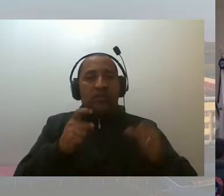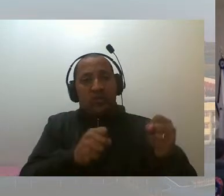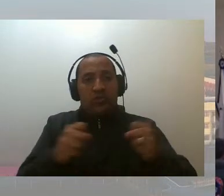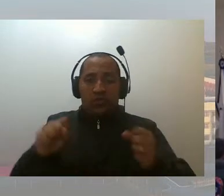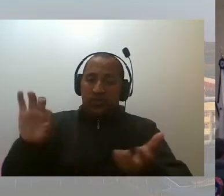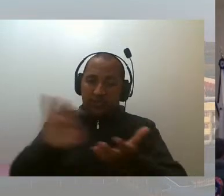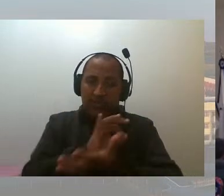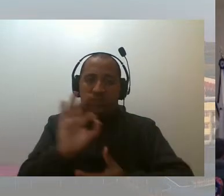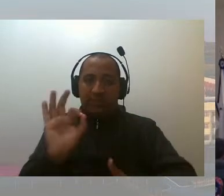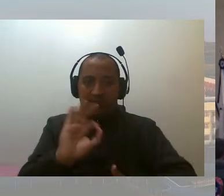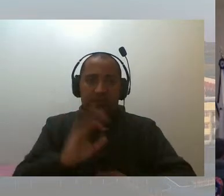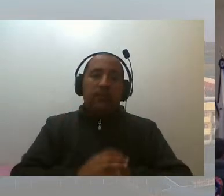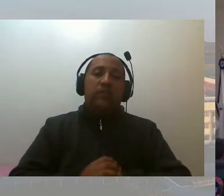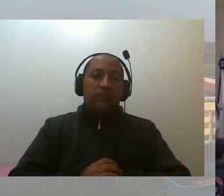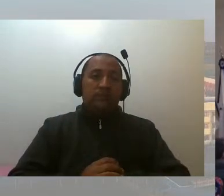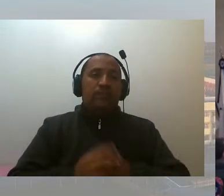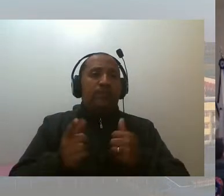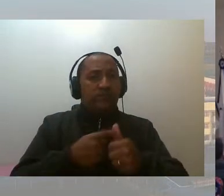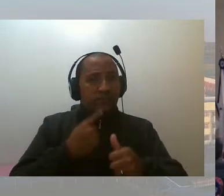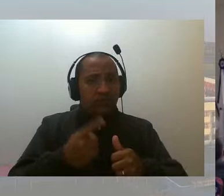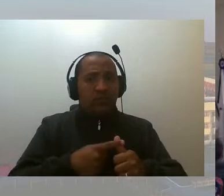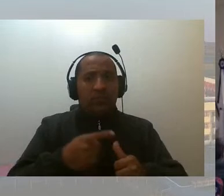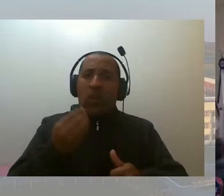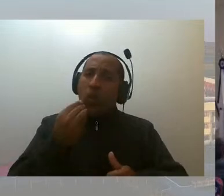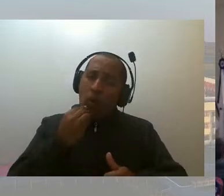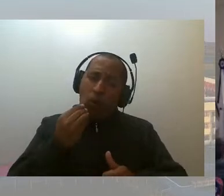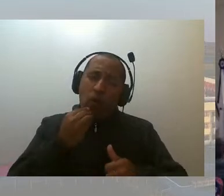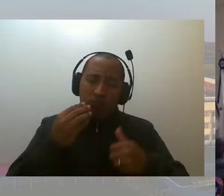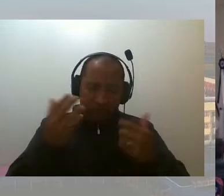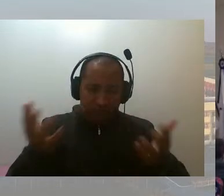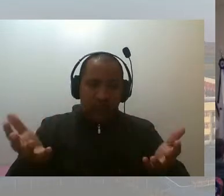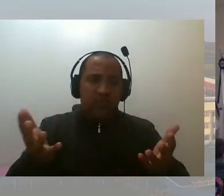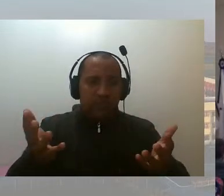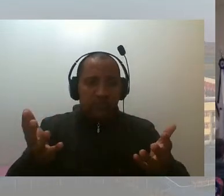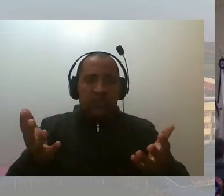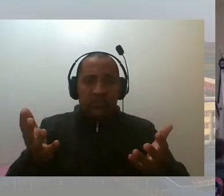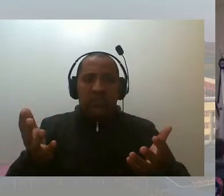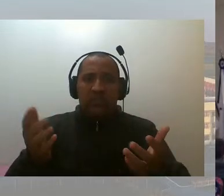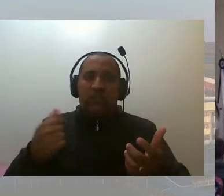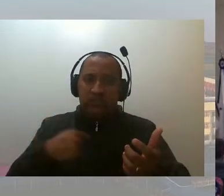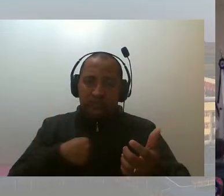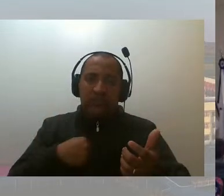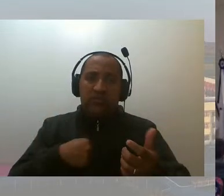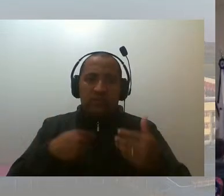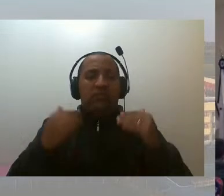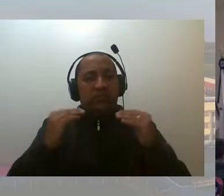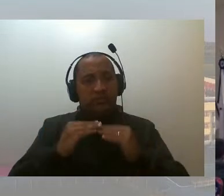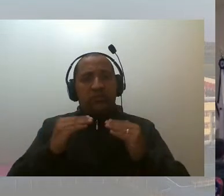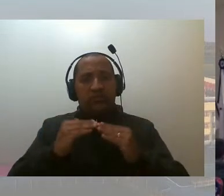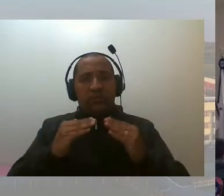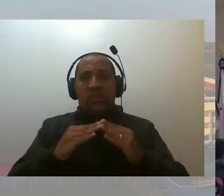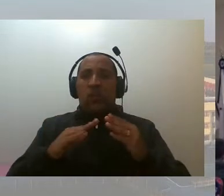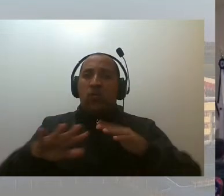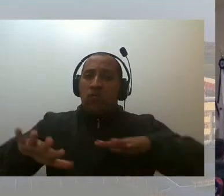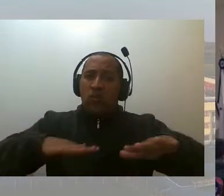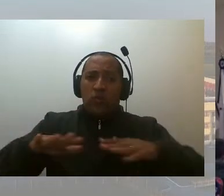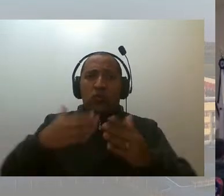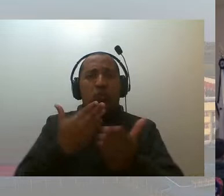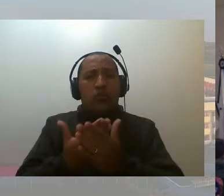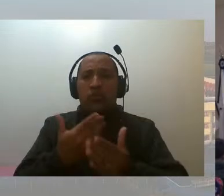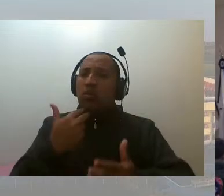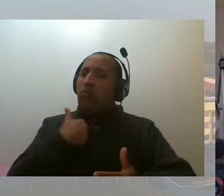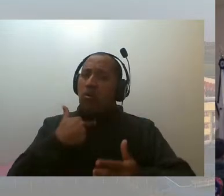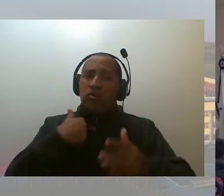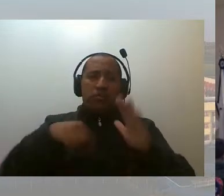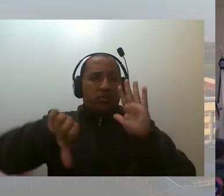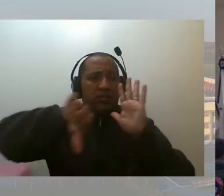escrever. Bom, primeiramente, é óbvio que eu concordo que o movimento estudantil não pode ser criminalizado